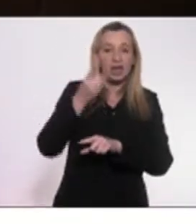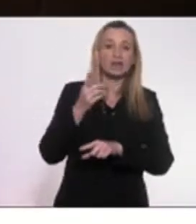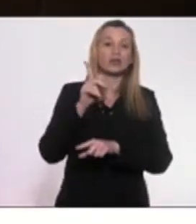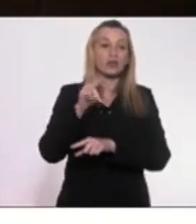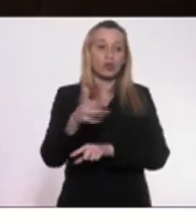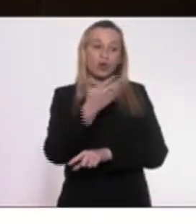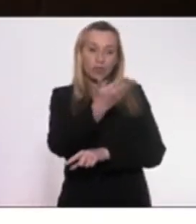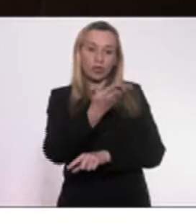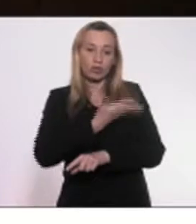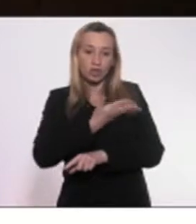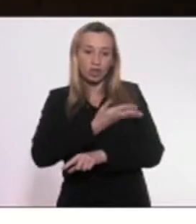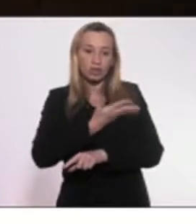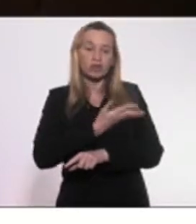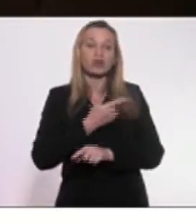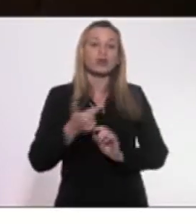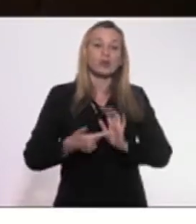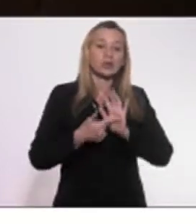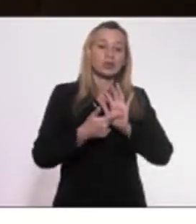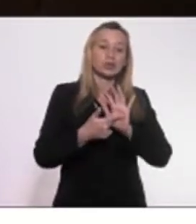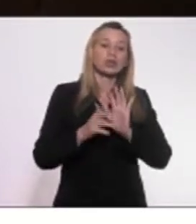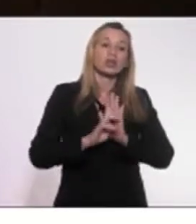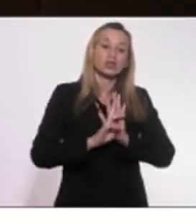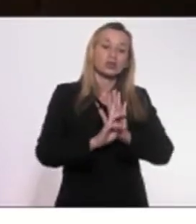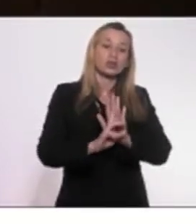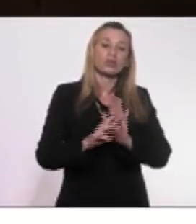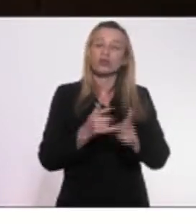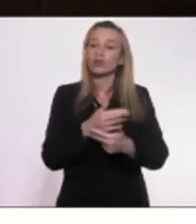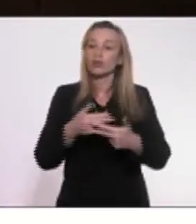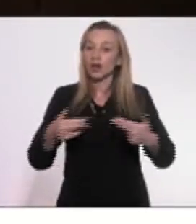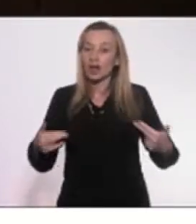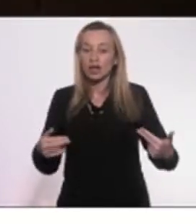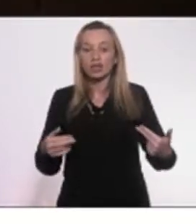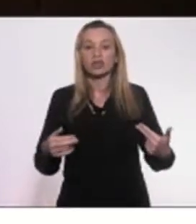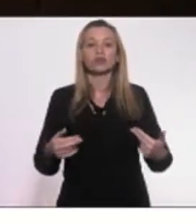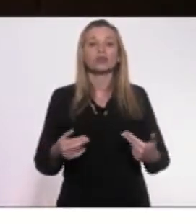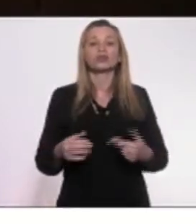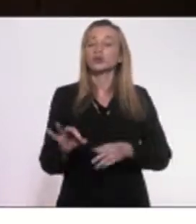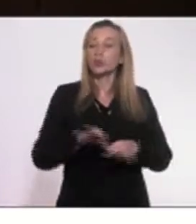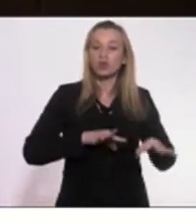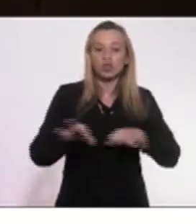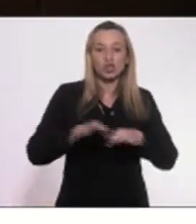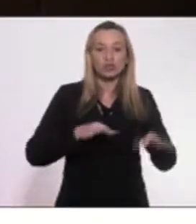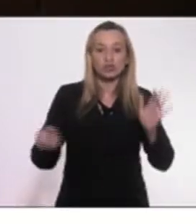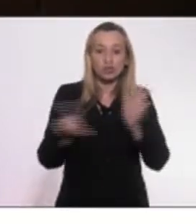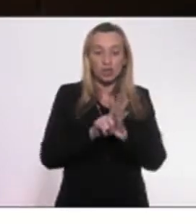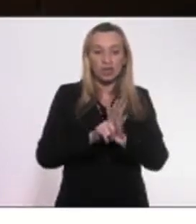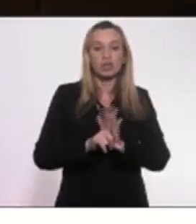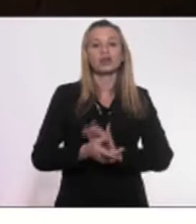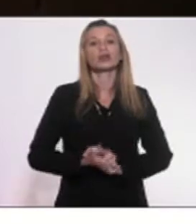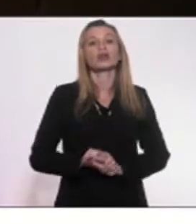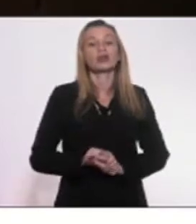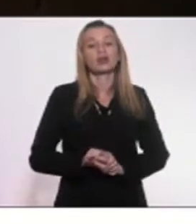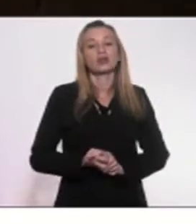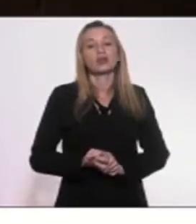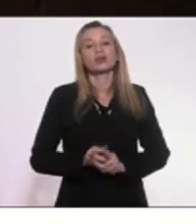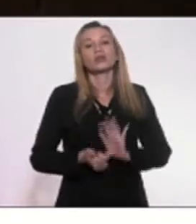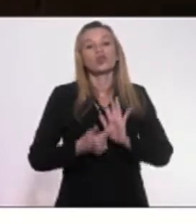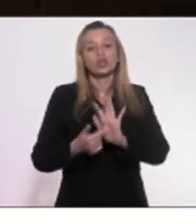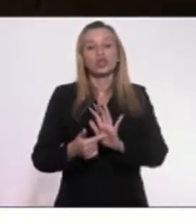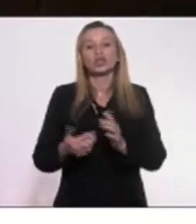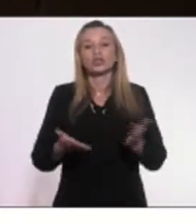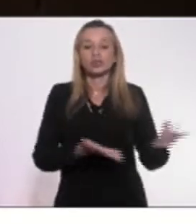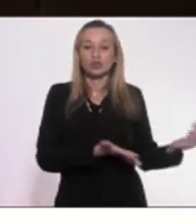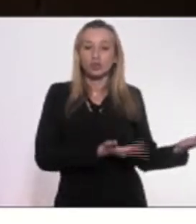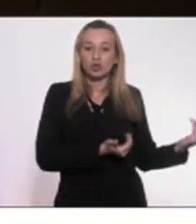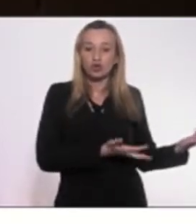que apresenta inúmeros e já apresentou ao longo da sua carreira como parlamentar, inúmeros projetos de lei voltados ali para aqueles